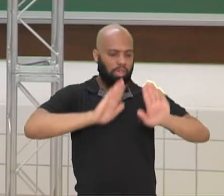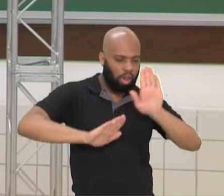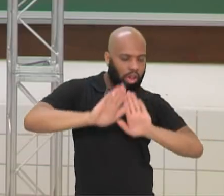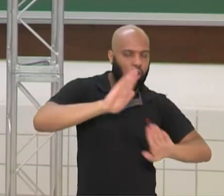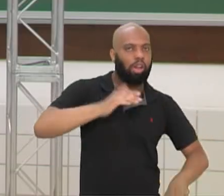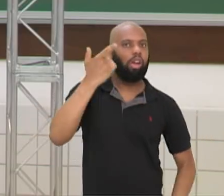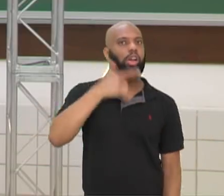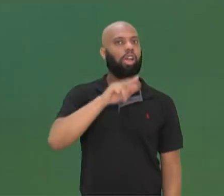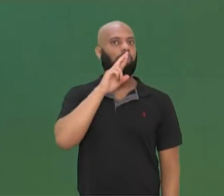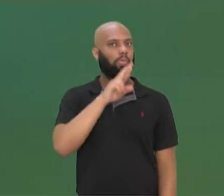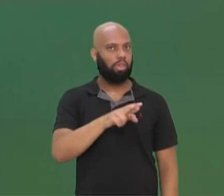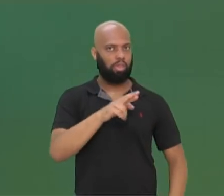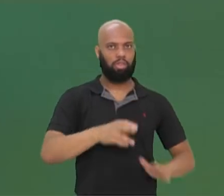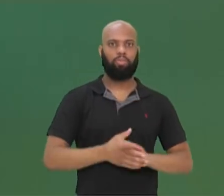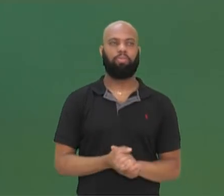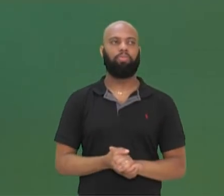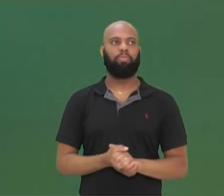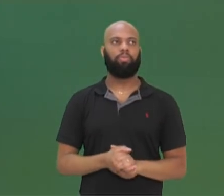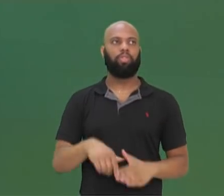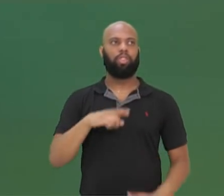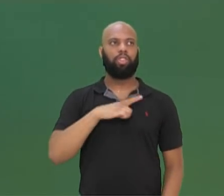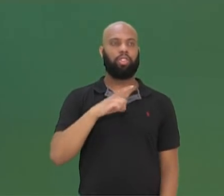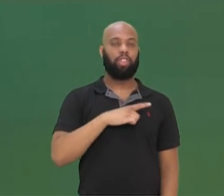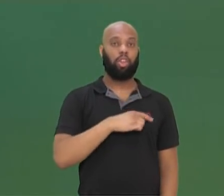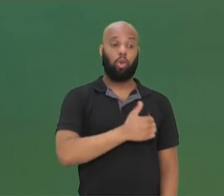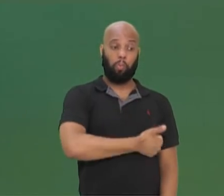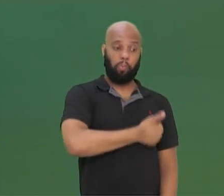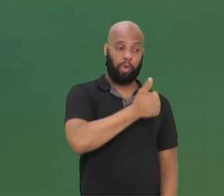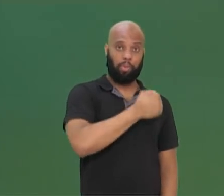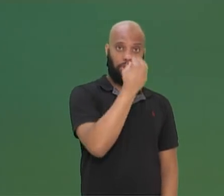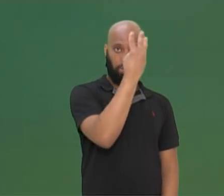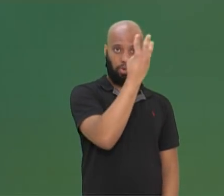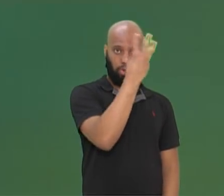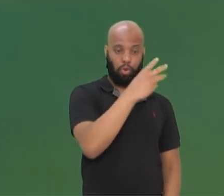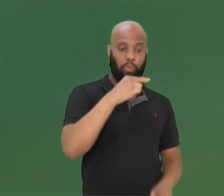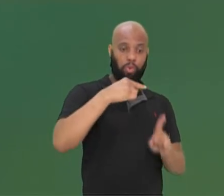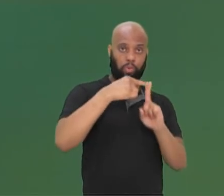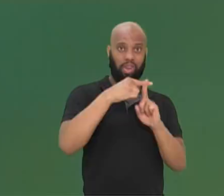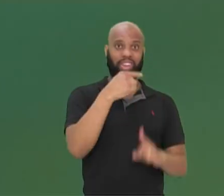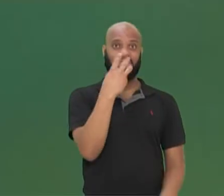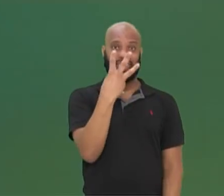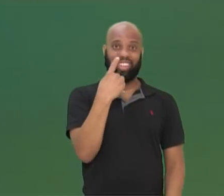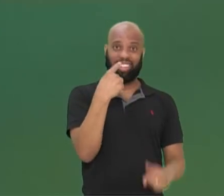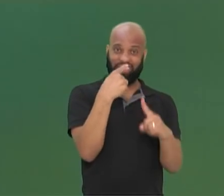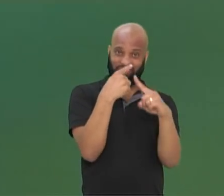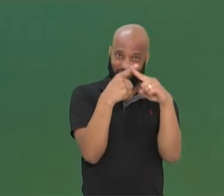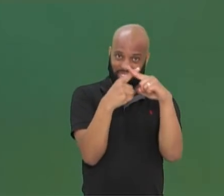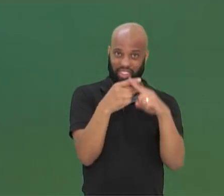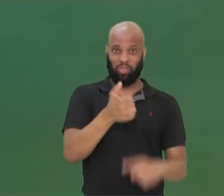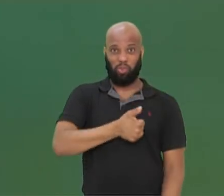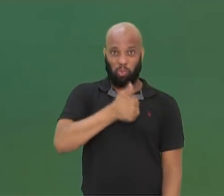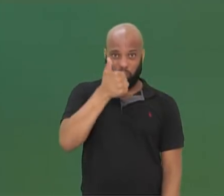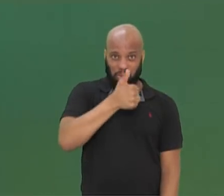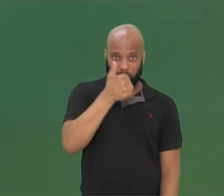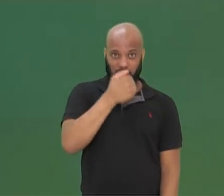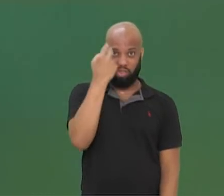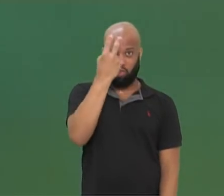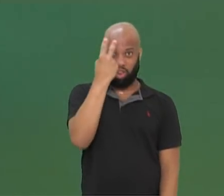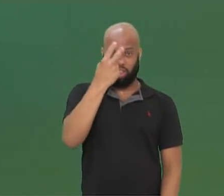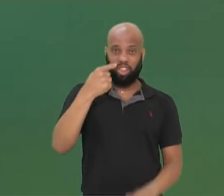Então vamos revisar a fórmula? Cubo do primeiro mais 3 vezes o primeiro ao quadrado vezes o